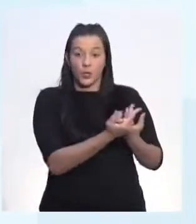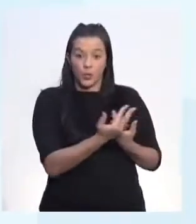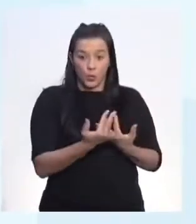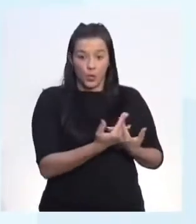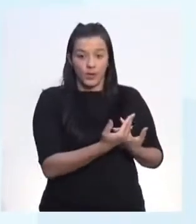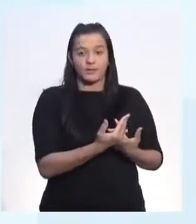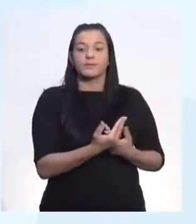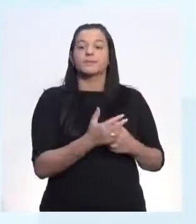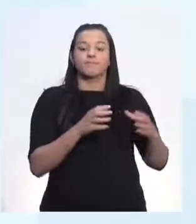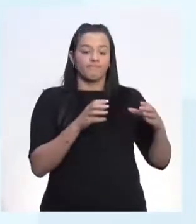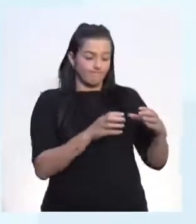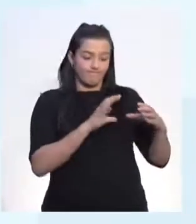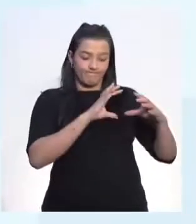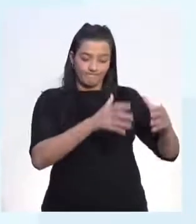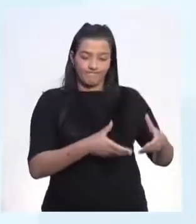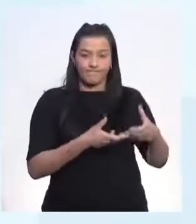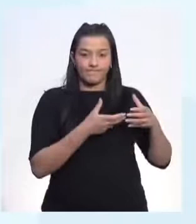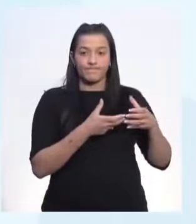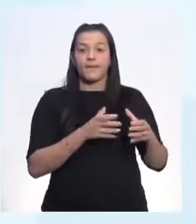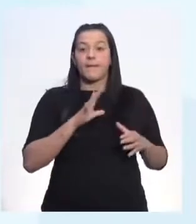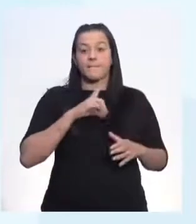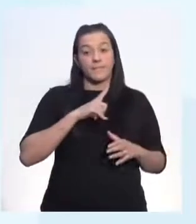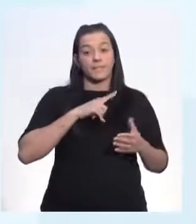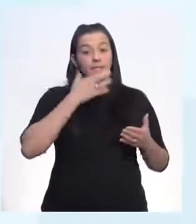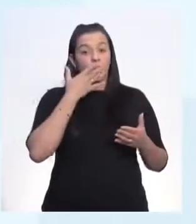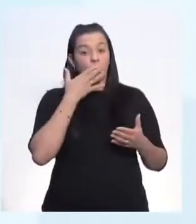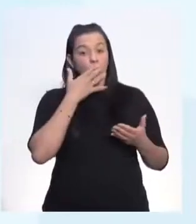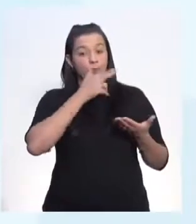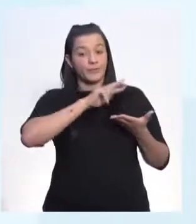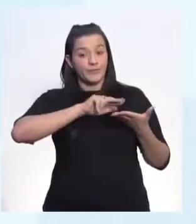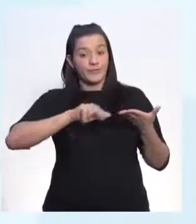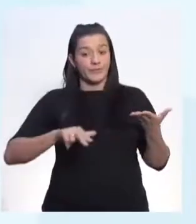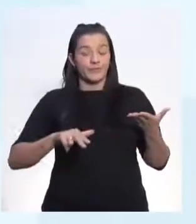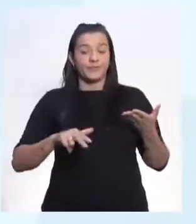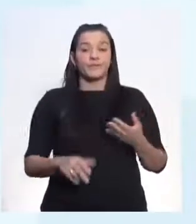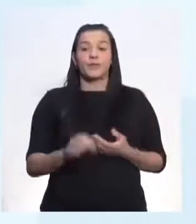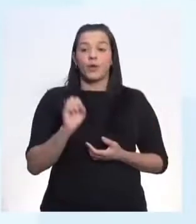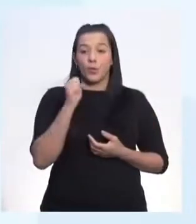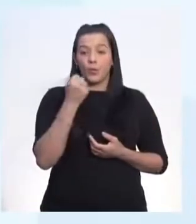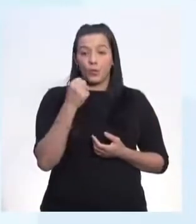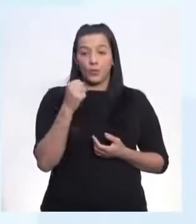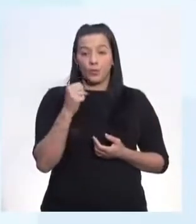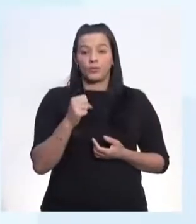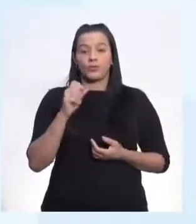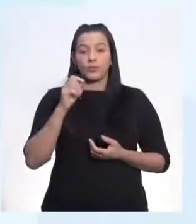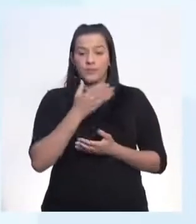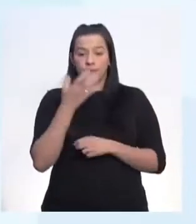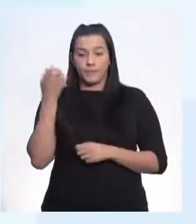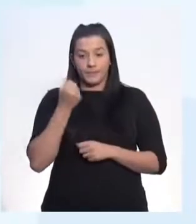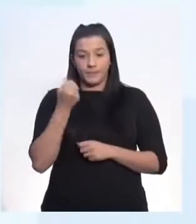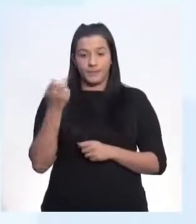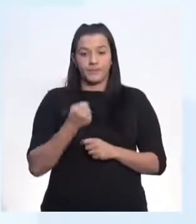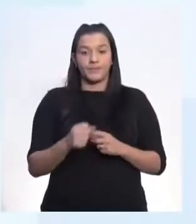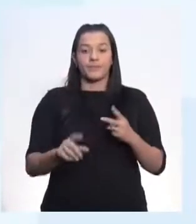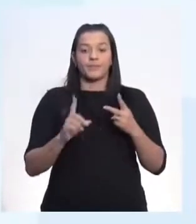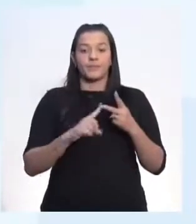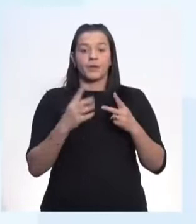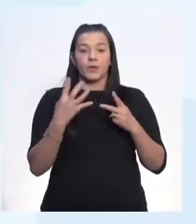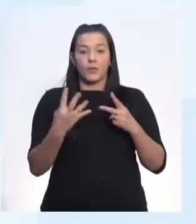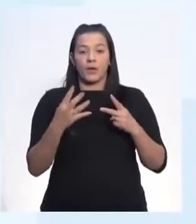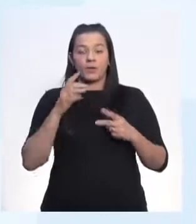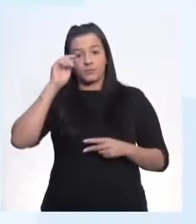cor, são 8 bolas brancas, 4 pretas e 3